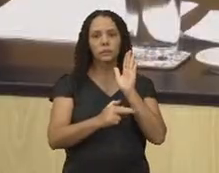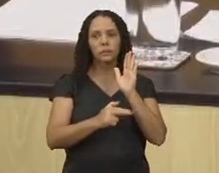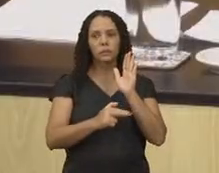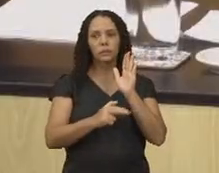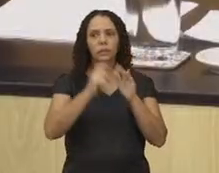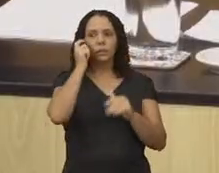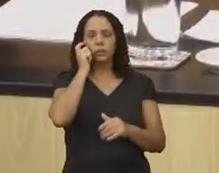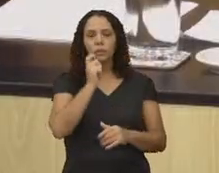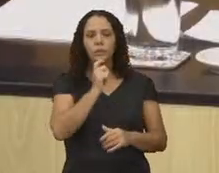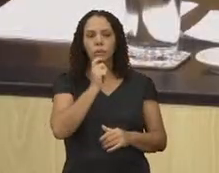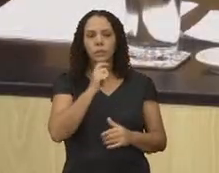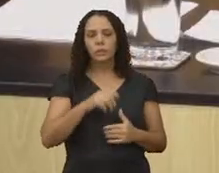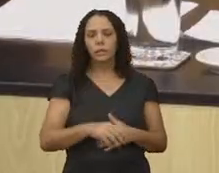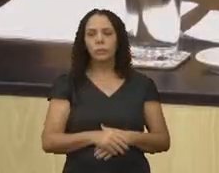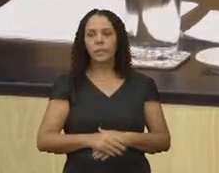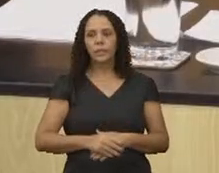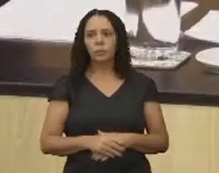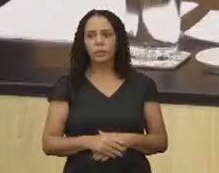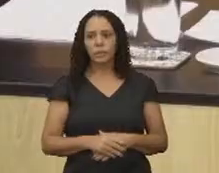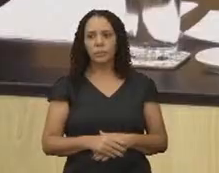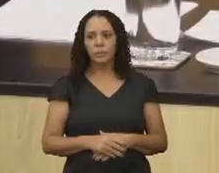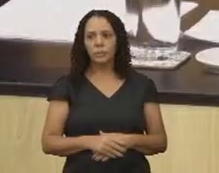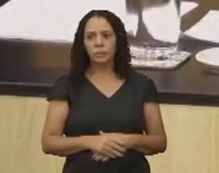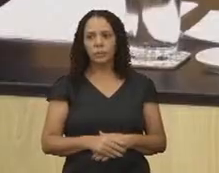pedido votação.